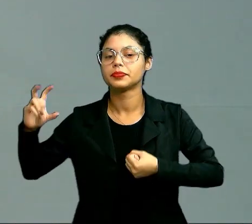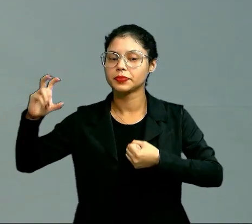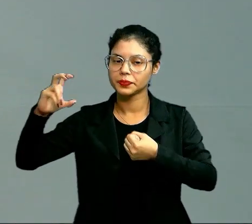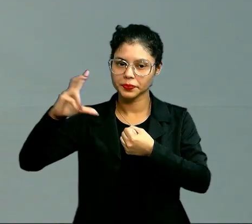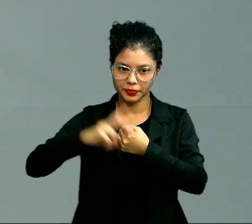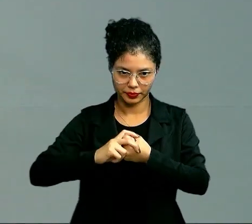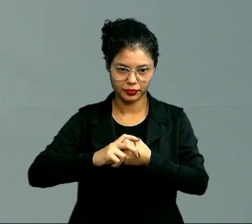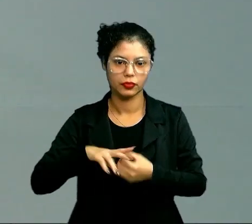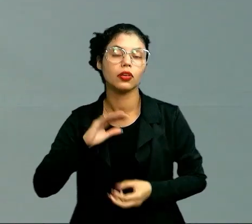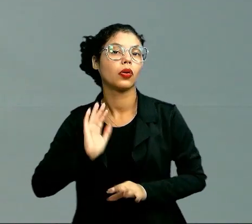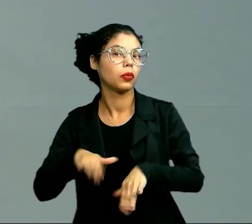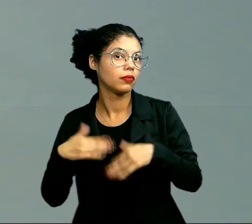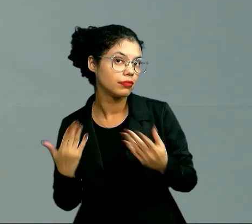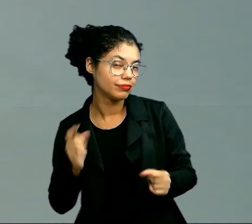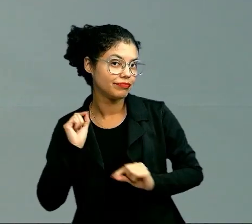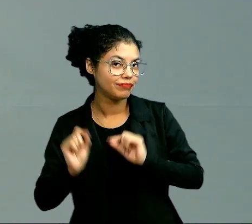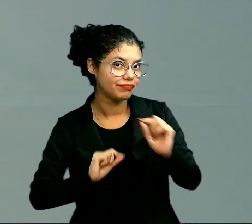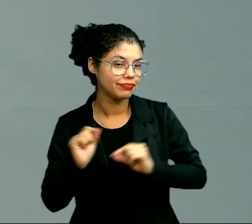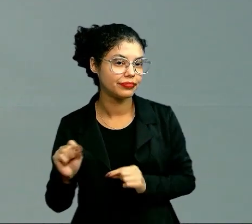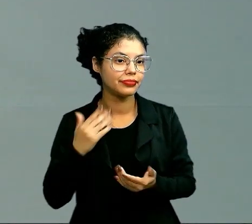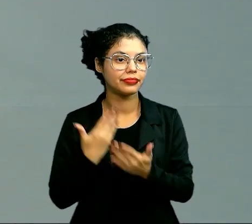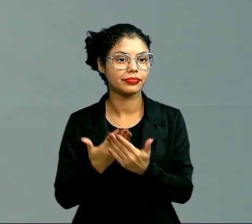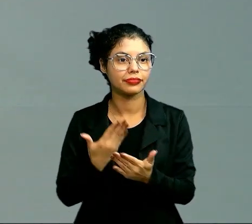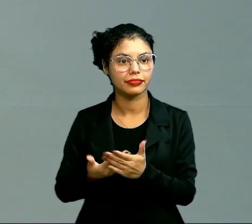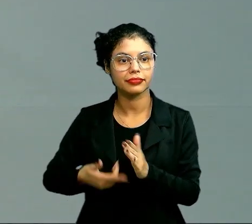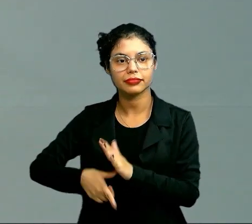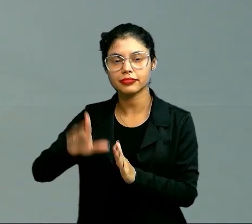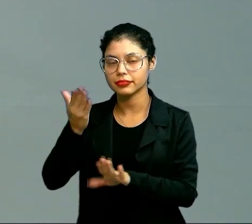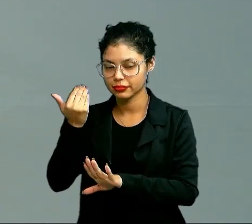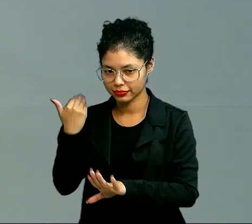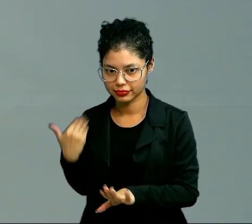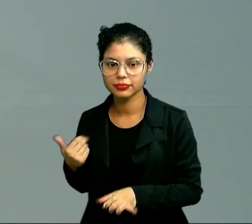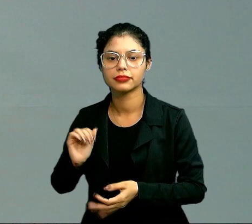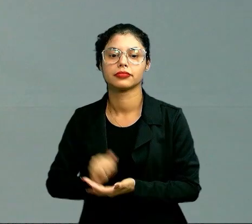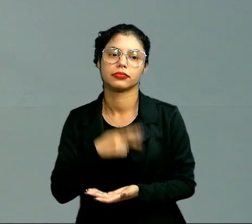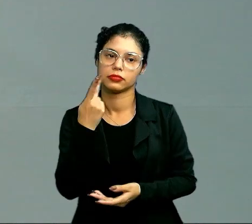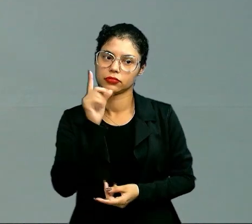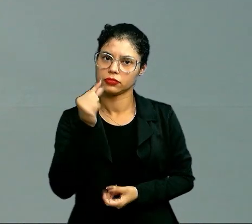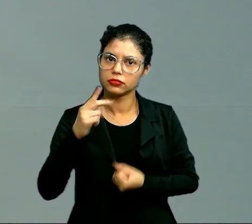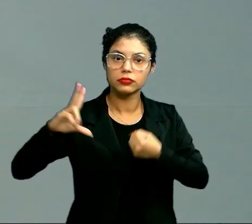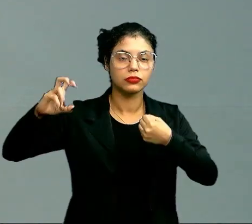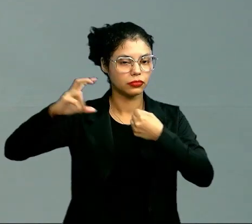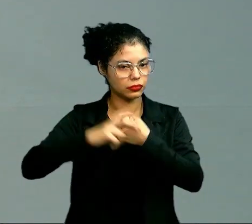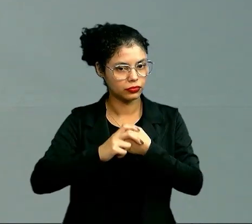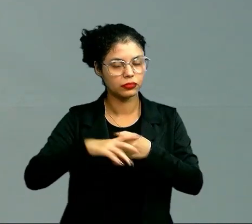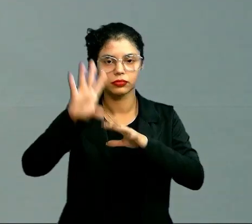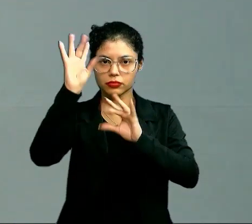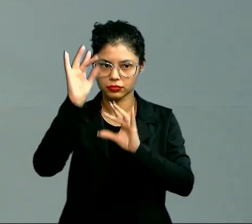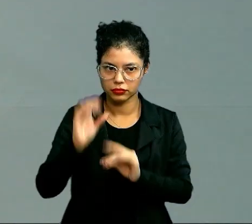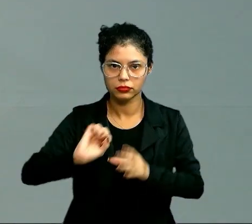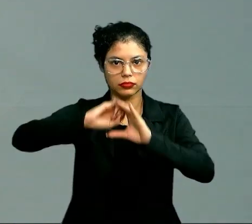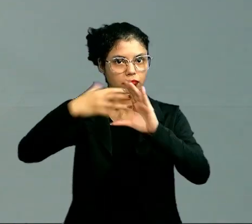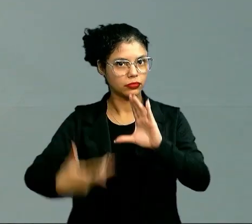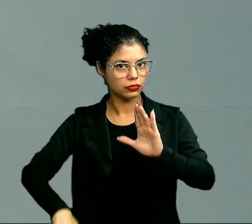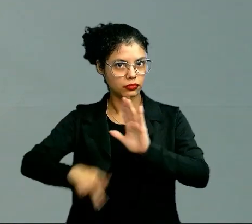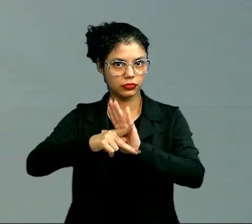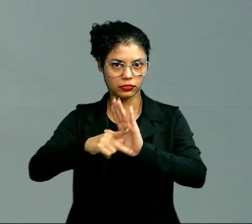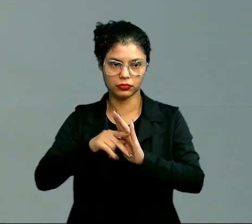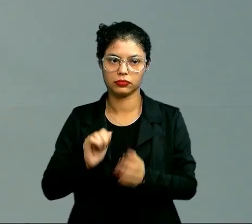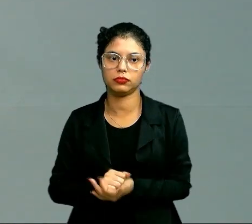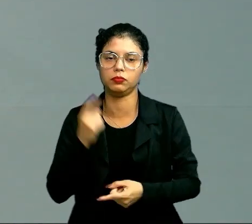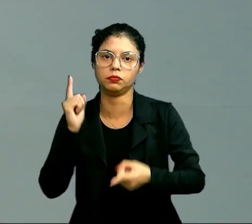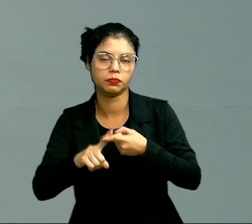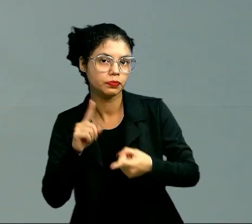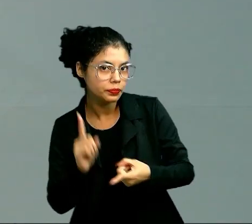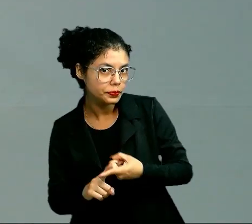tá, pessoal? Inclusive, pessoal, na nossa aula anterior, a gente falou sobre os vírus, suas características, né?